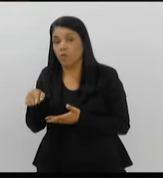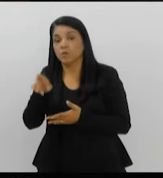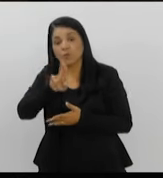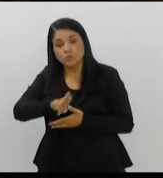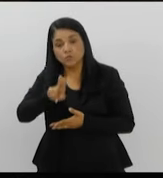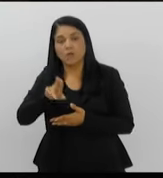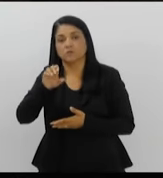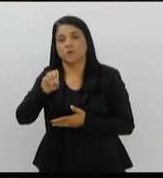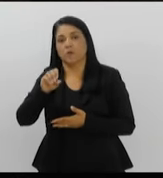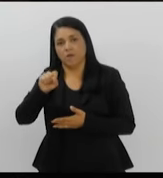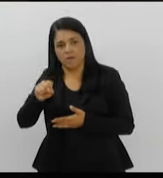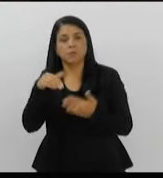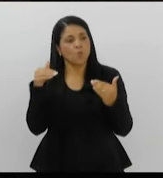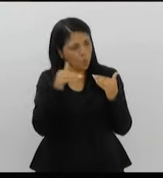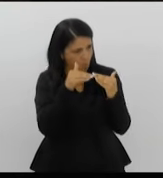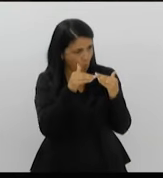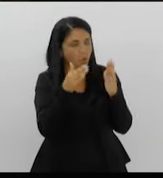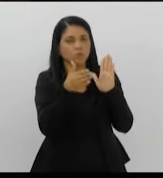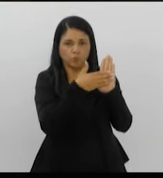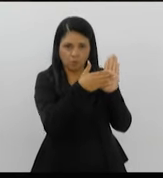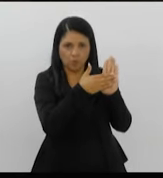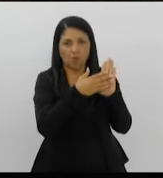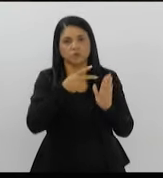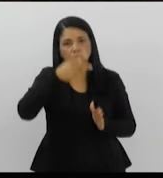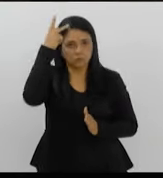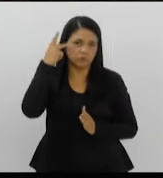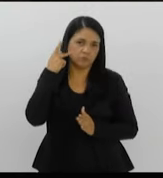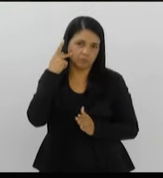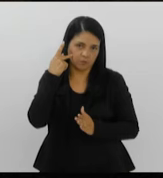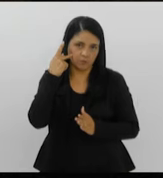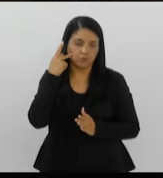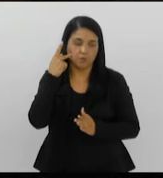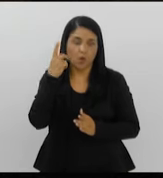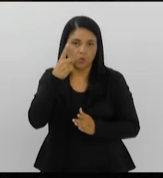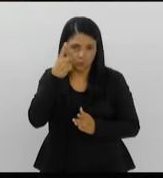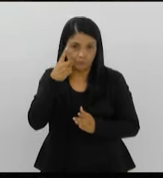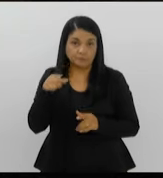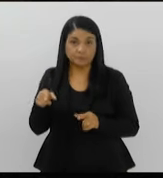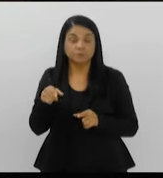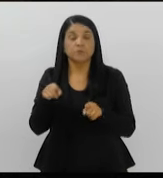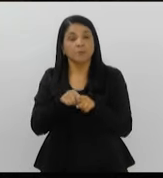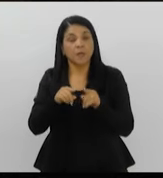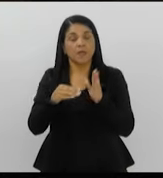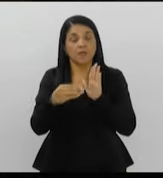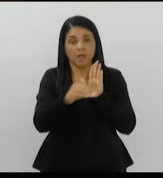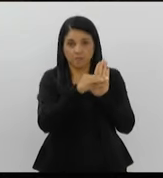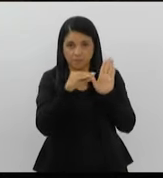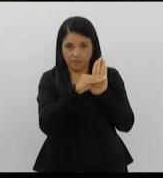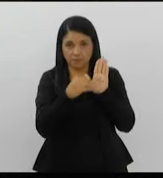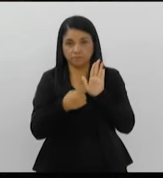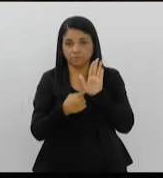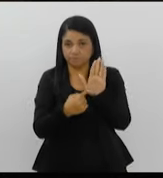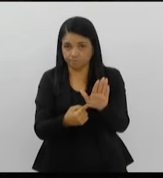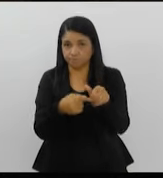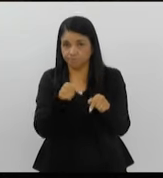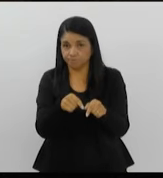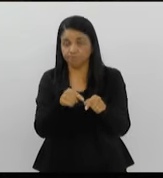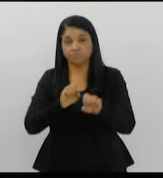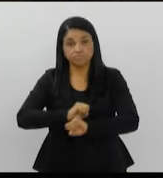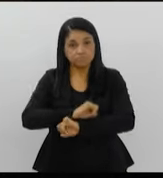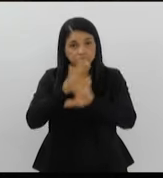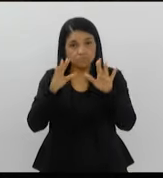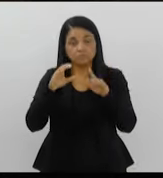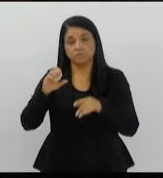nas OS. Eu concordo com essa proposta do deputado Luiz Paulo. E também apresentei uma emenda, presidente, deixando claro